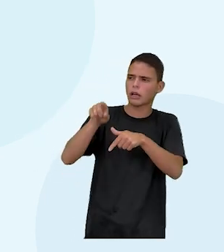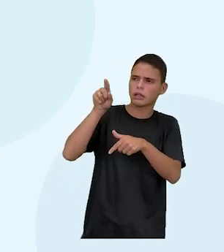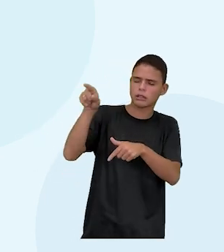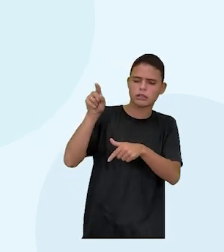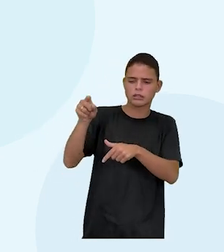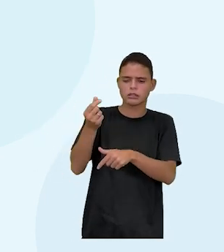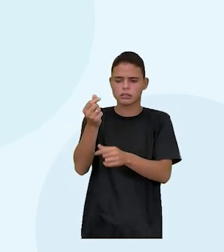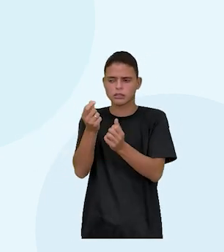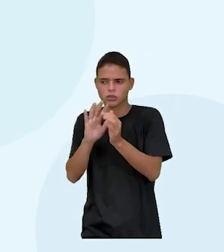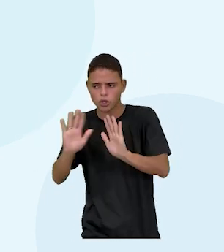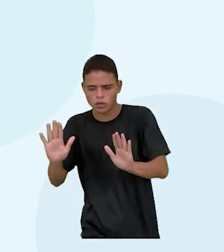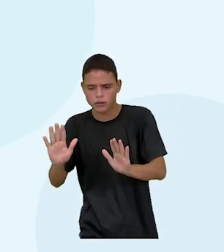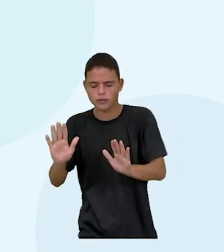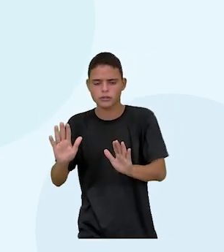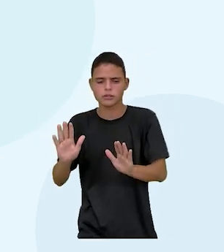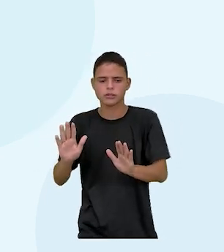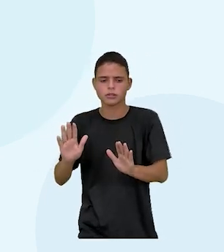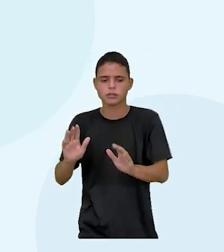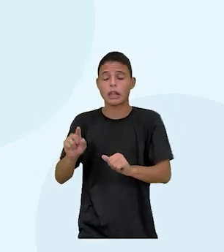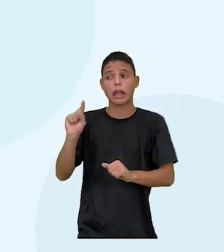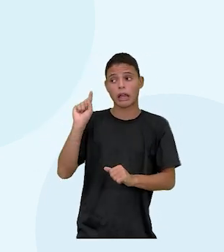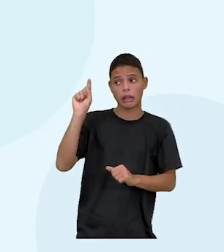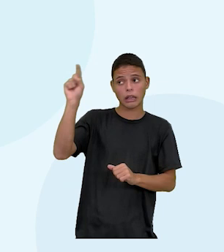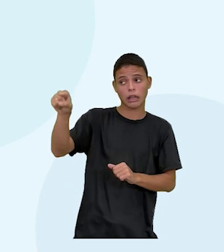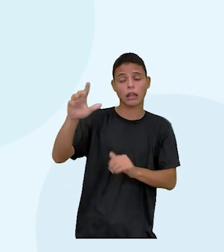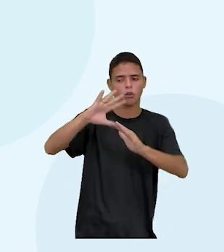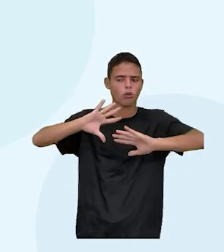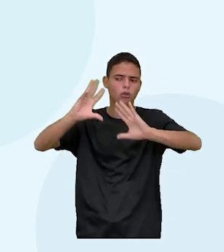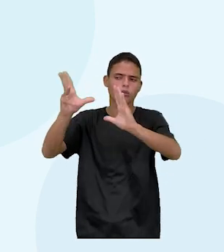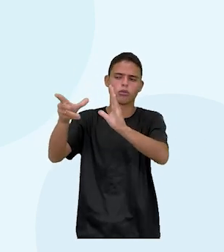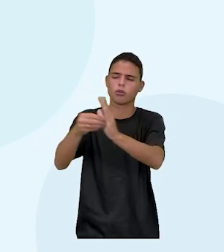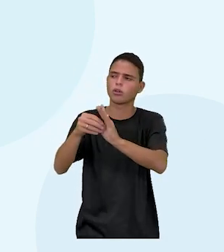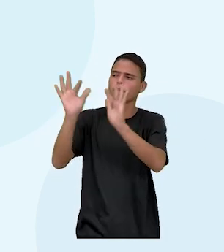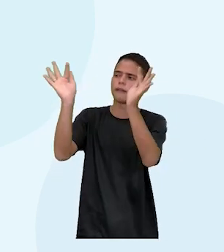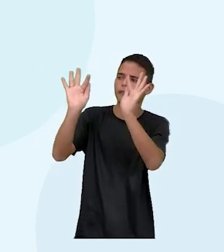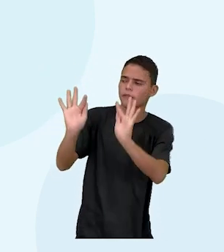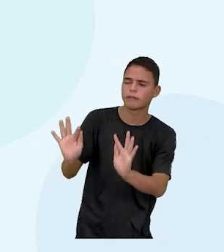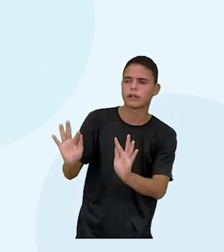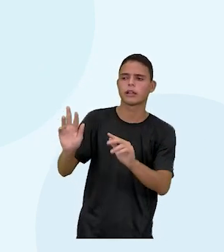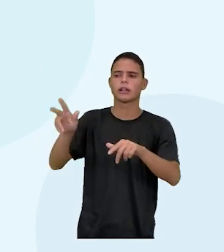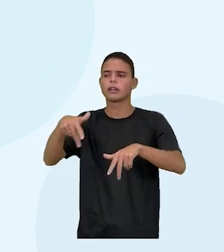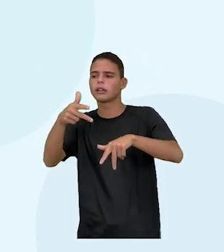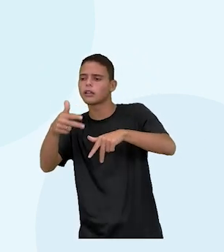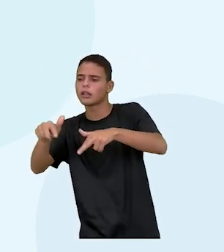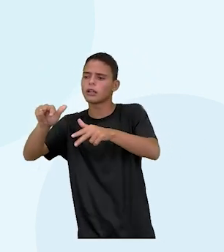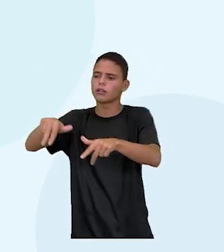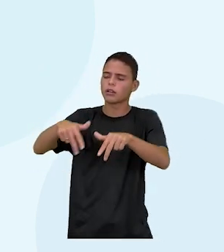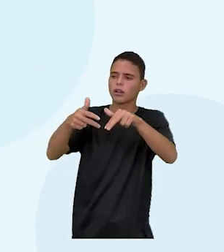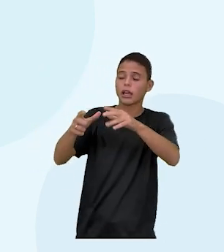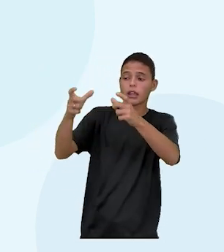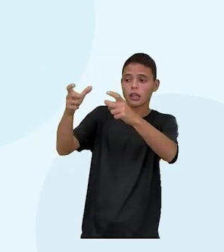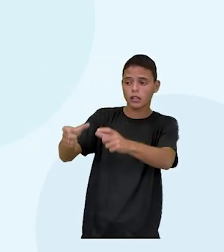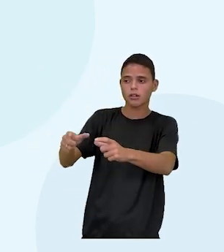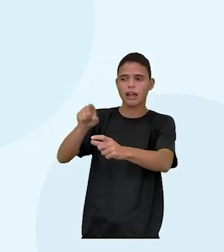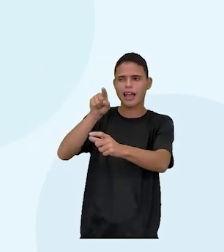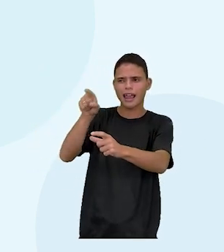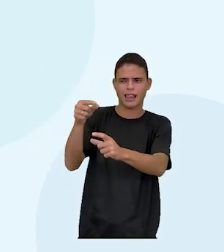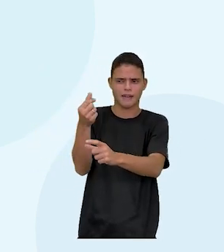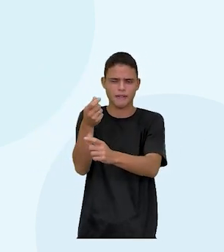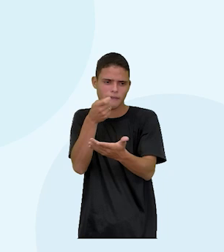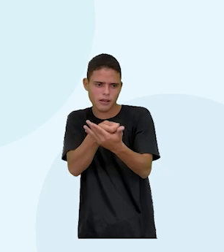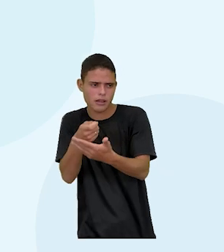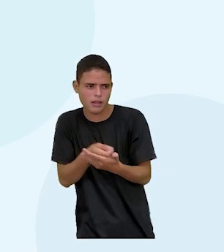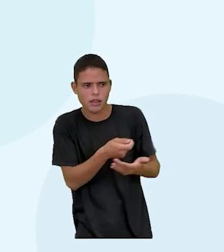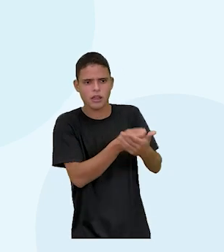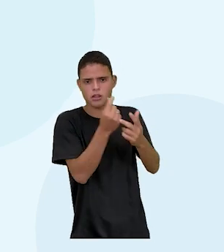aqui só por dinheiro. Eu lerei de novo. Lá todos vivem felizes, todos dançam no terreiro, a gente lá não se vende